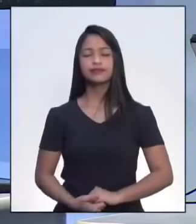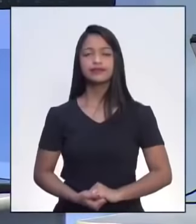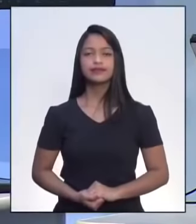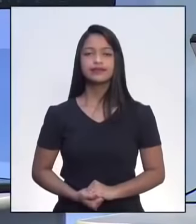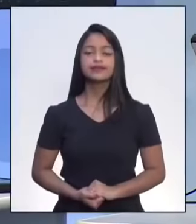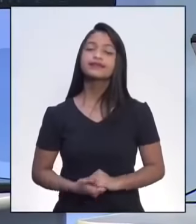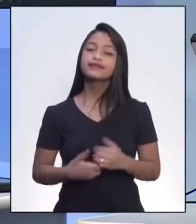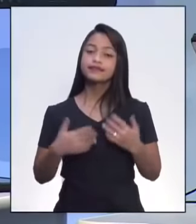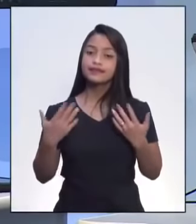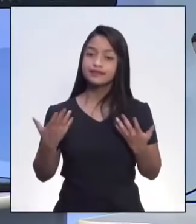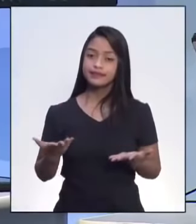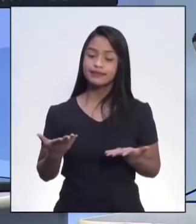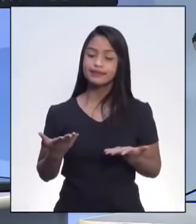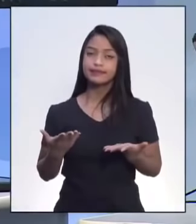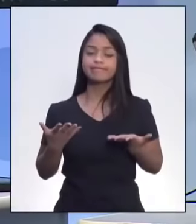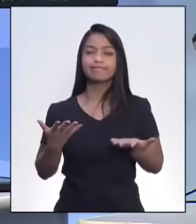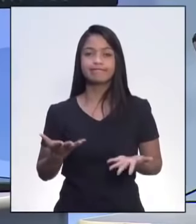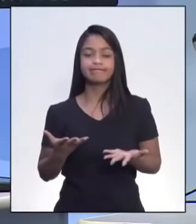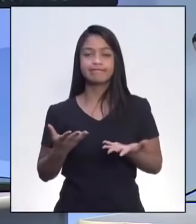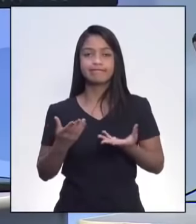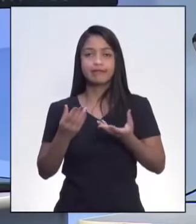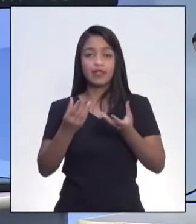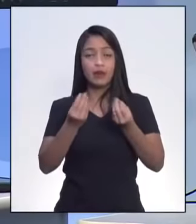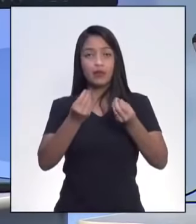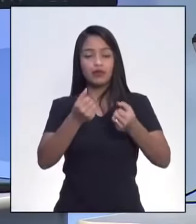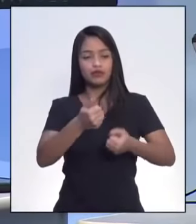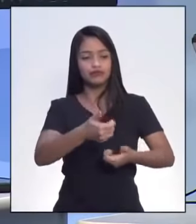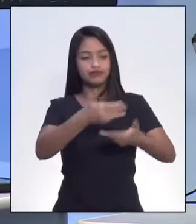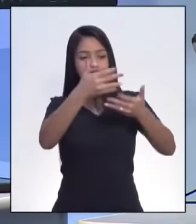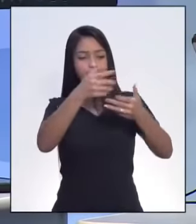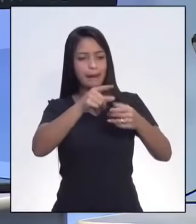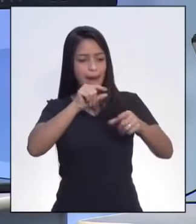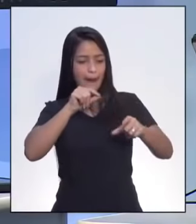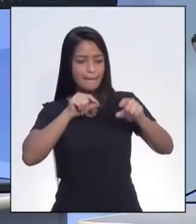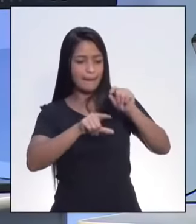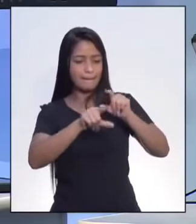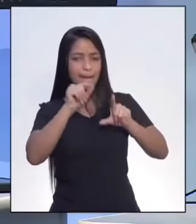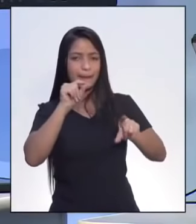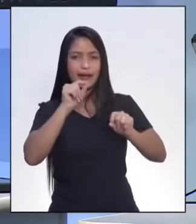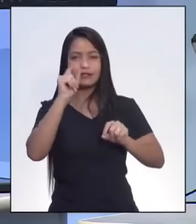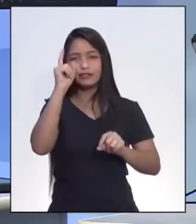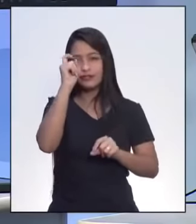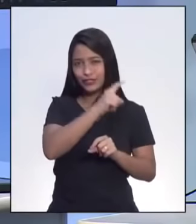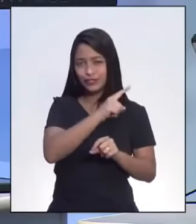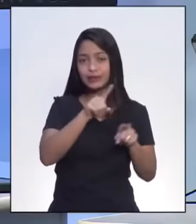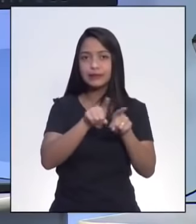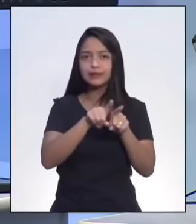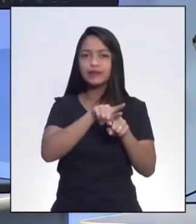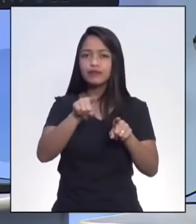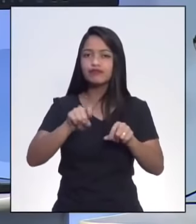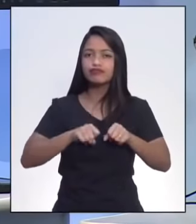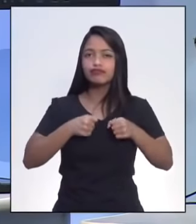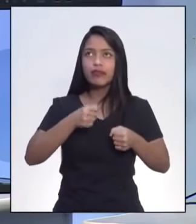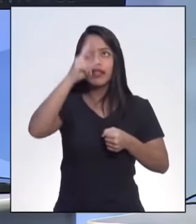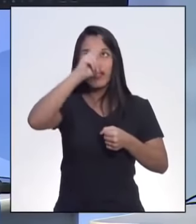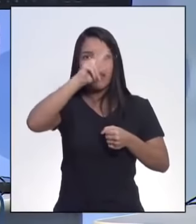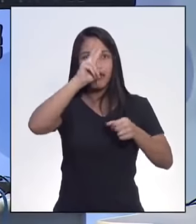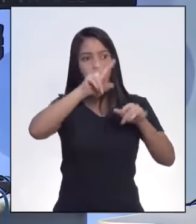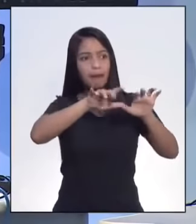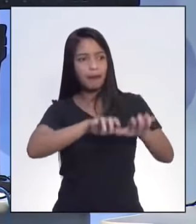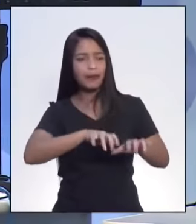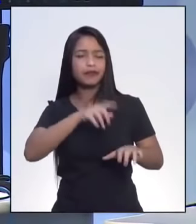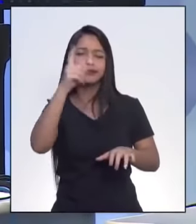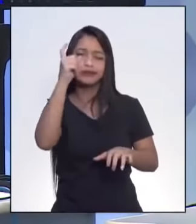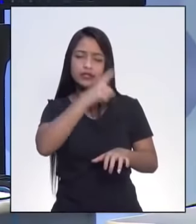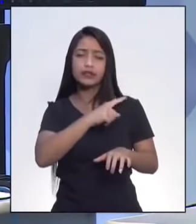Seguinte, amores, ficou difícil para a gente coletar as respostas. Eu acho que para vocês também lembrarem, conseguir escrever. Então, vamos fazer o seguinte, deixa o